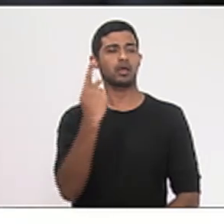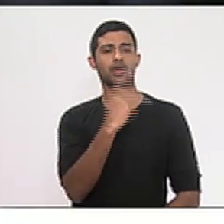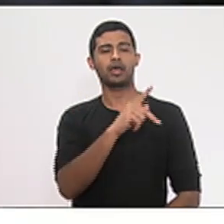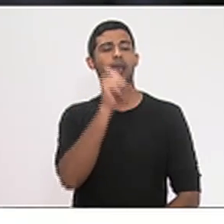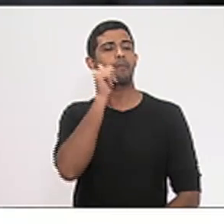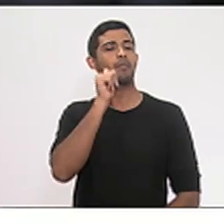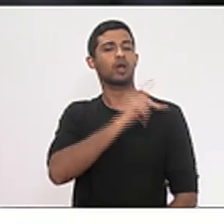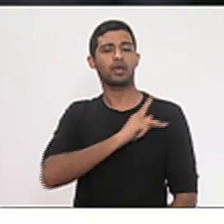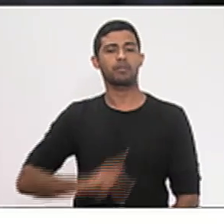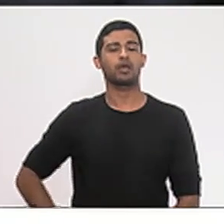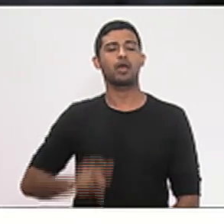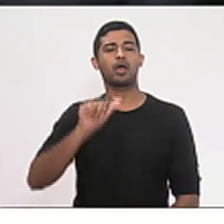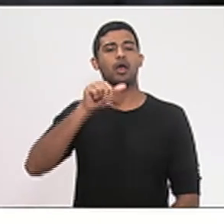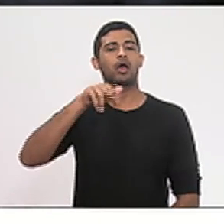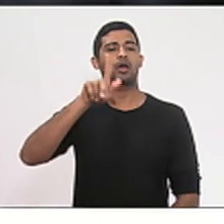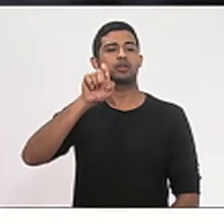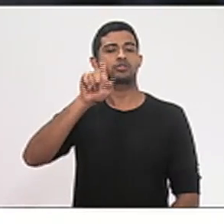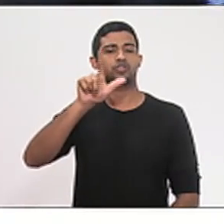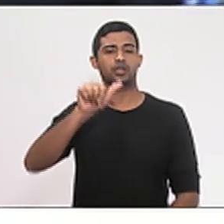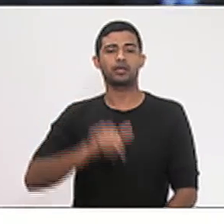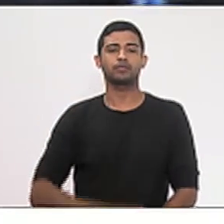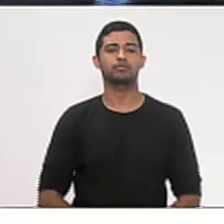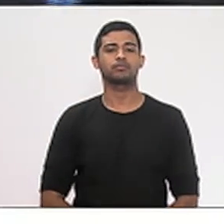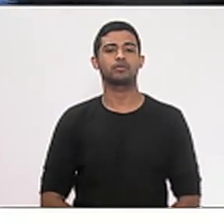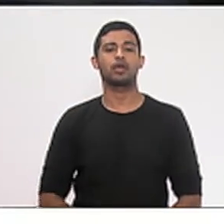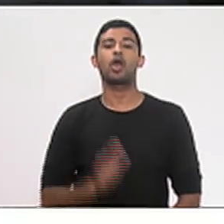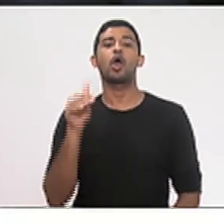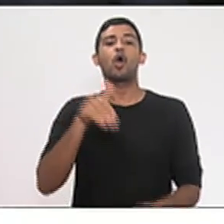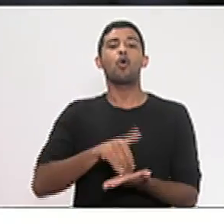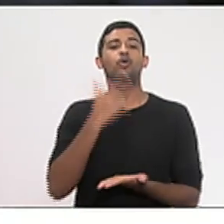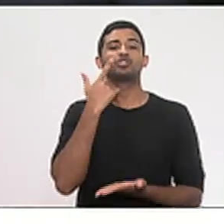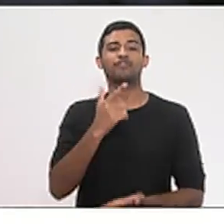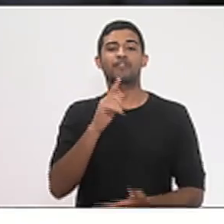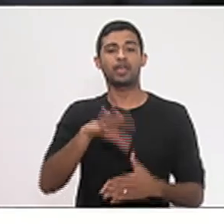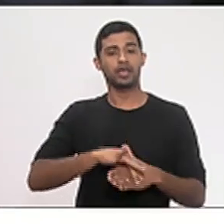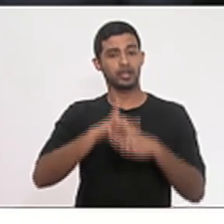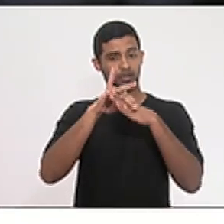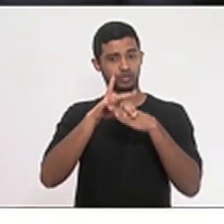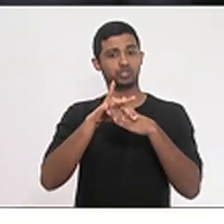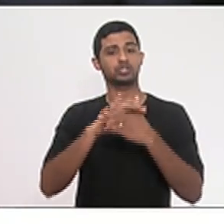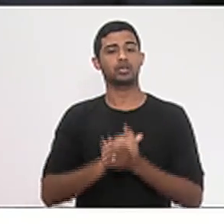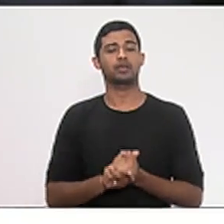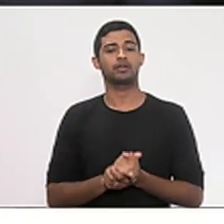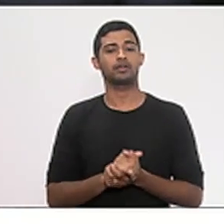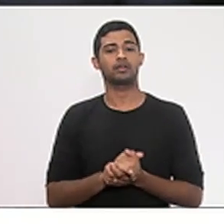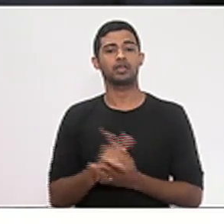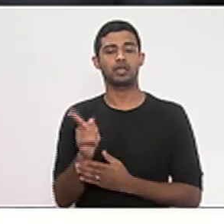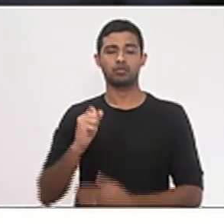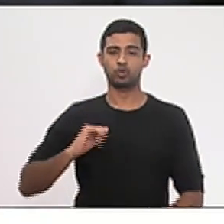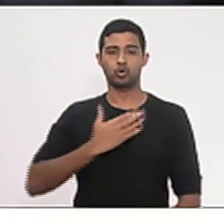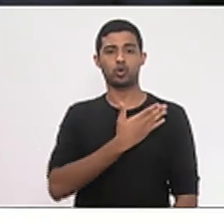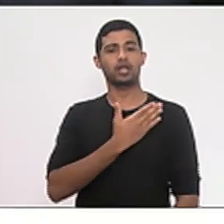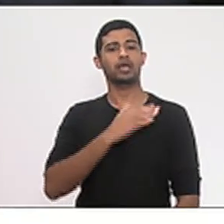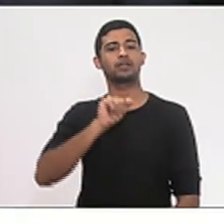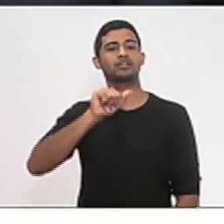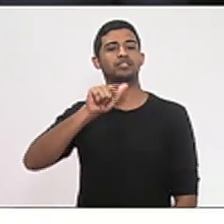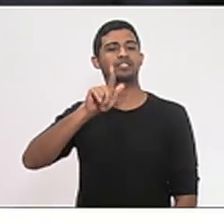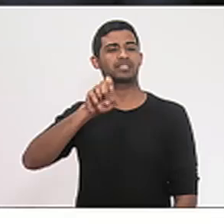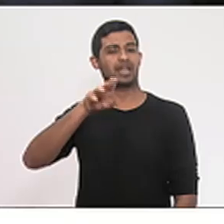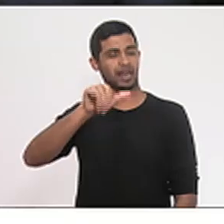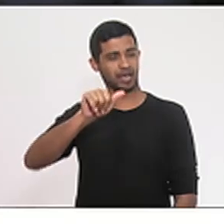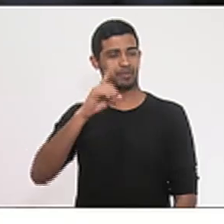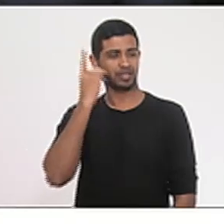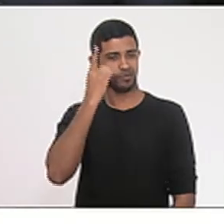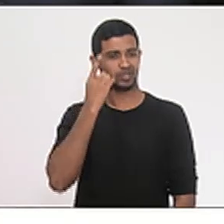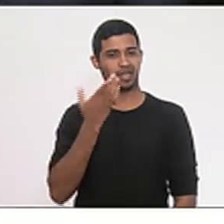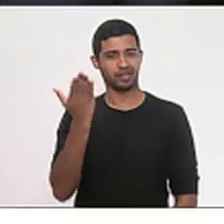Ângela Costa. E, por fim, chefe de gabinete do Coronel Salema, meu amigo Leandro Cirqueira.